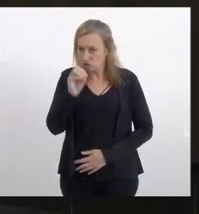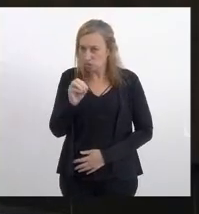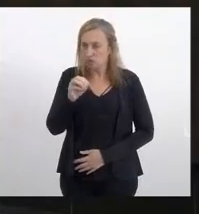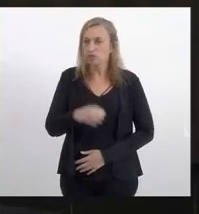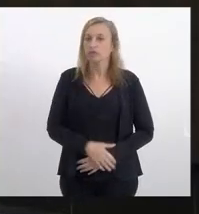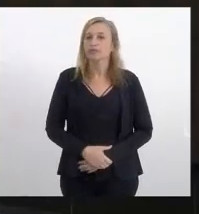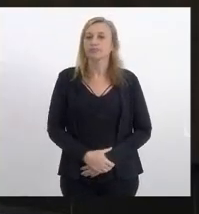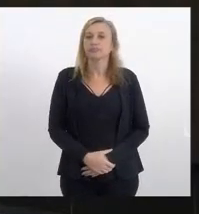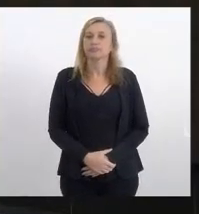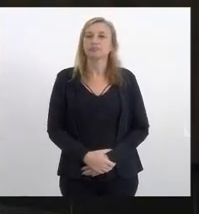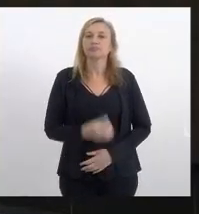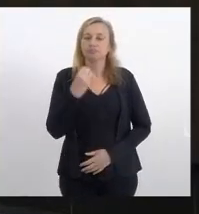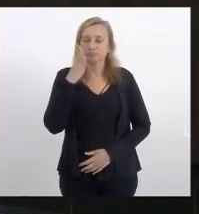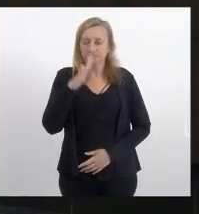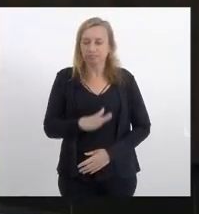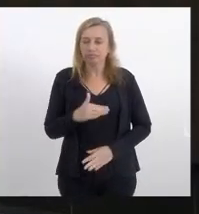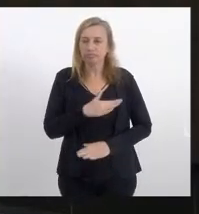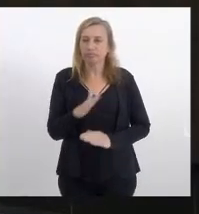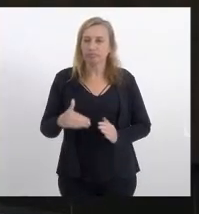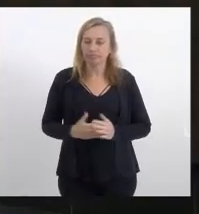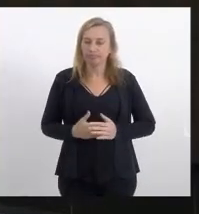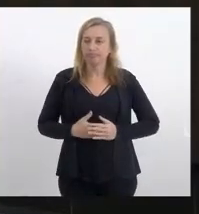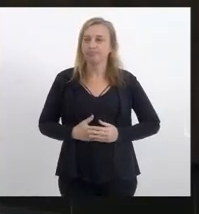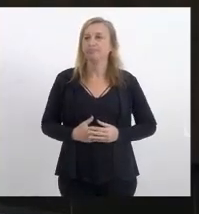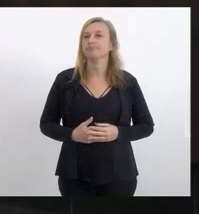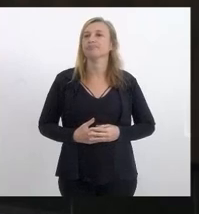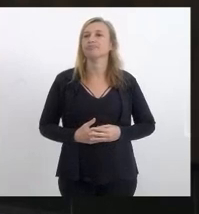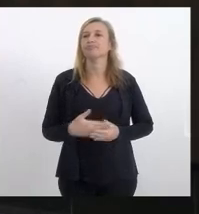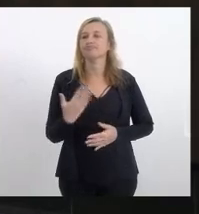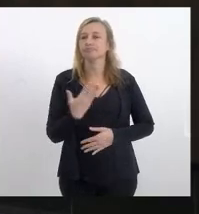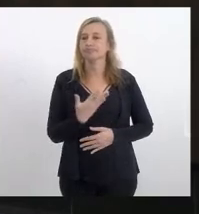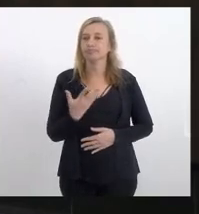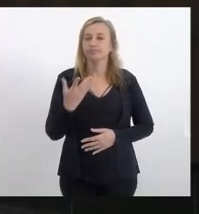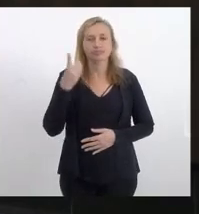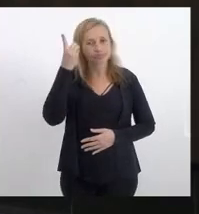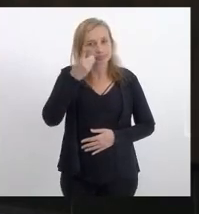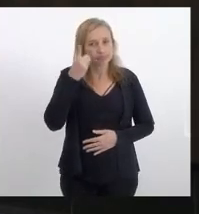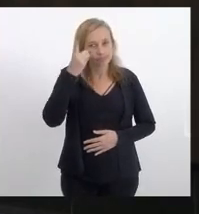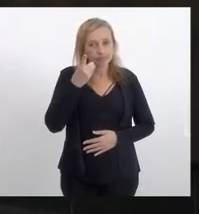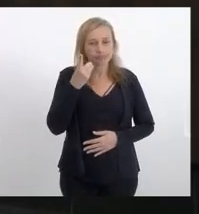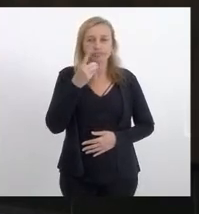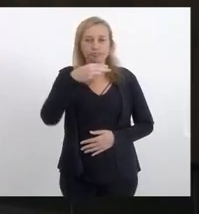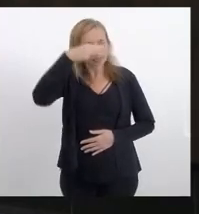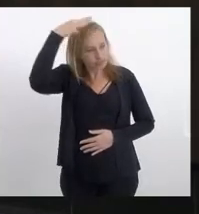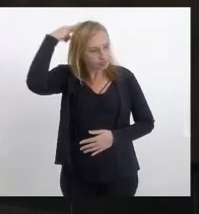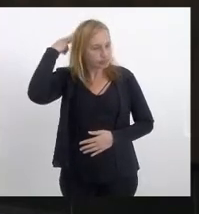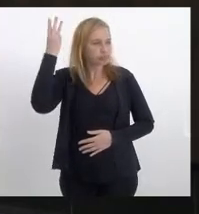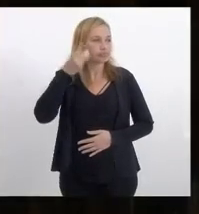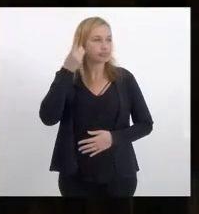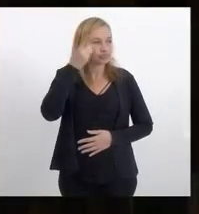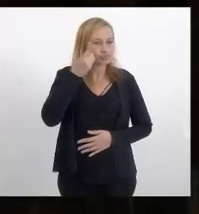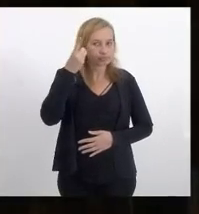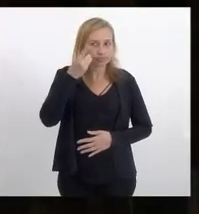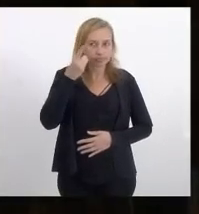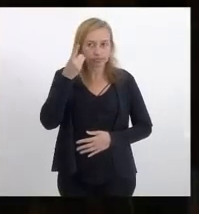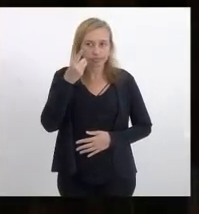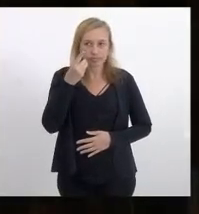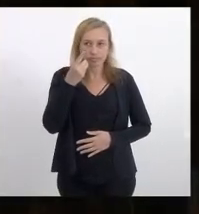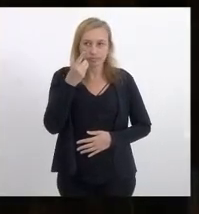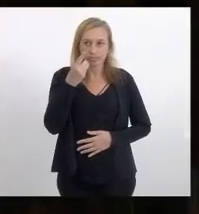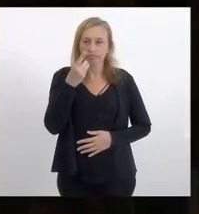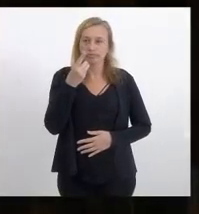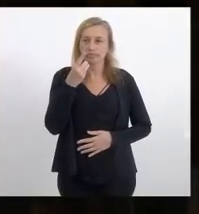cama boa tarde a todos boa tarde aos novos deputados Deputado Márcio Pacheco Deputado